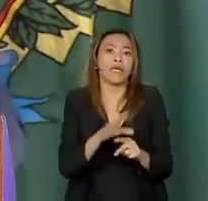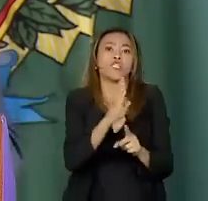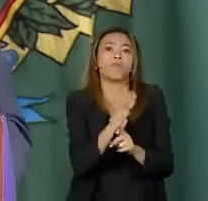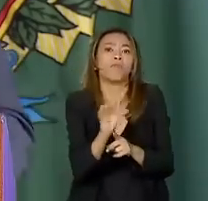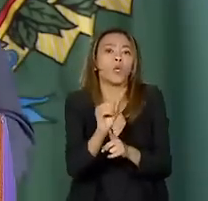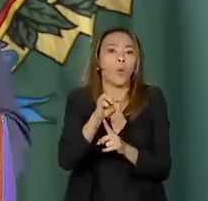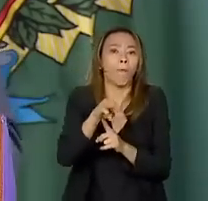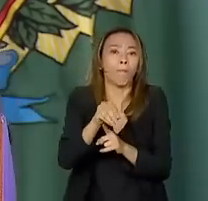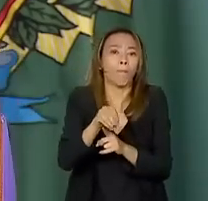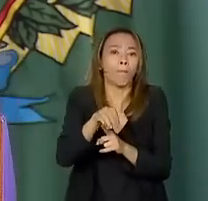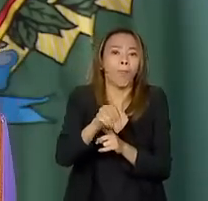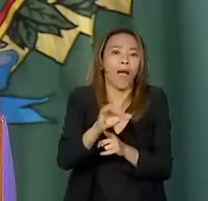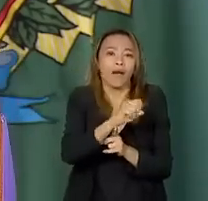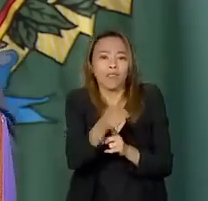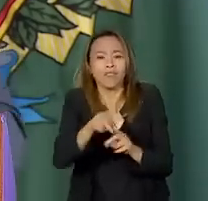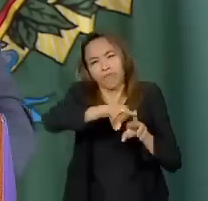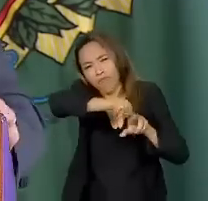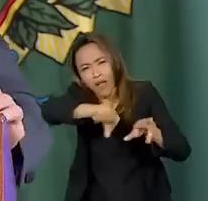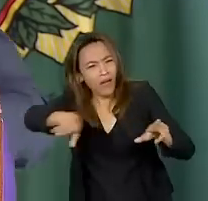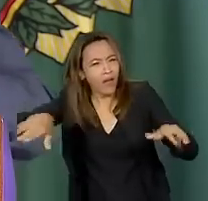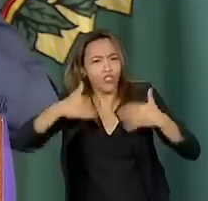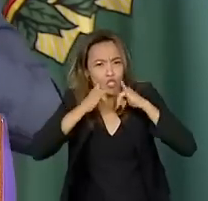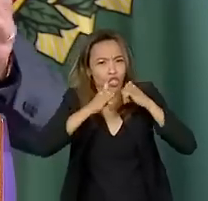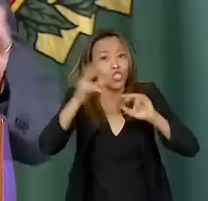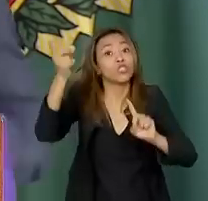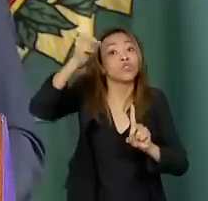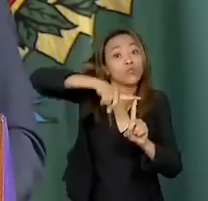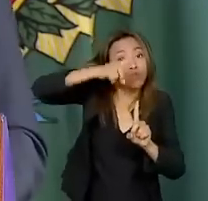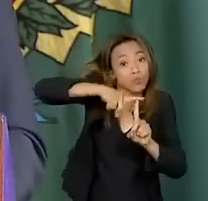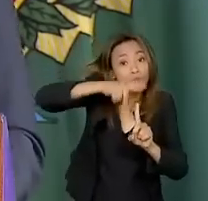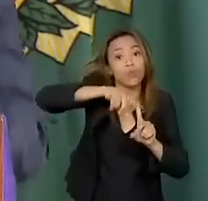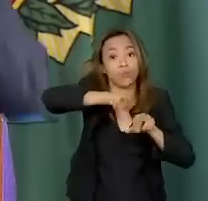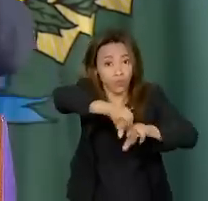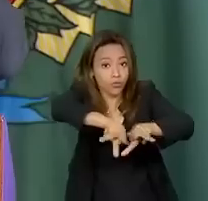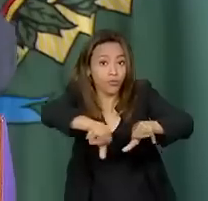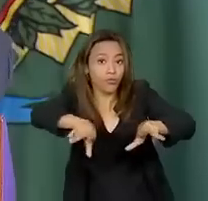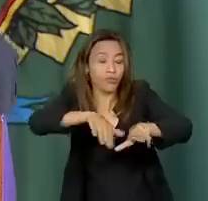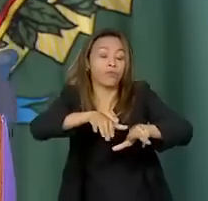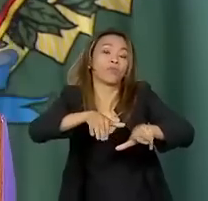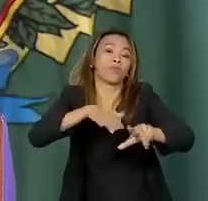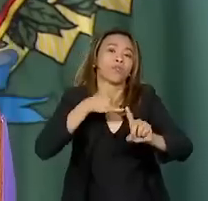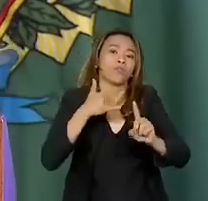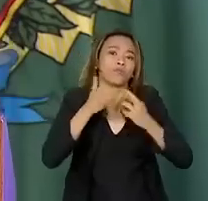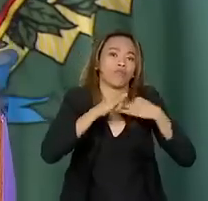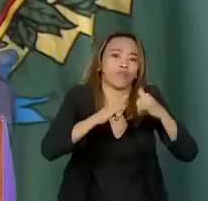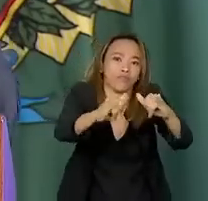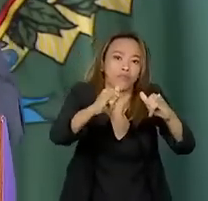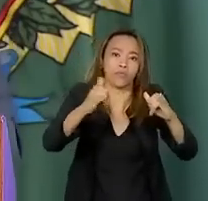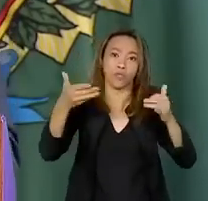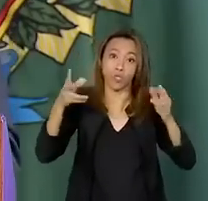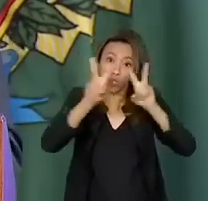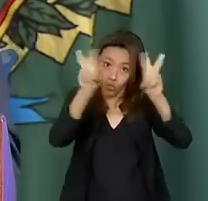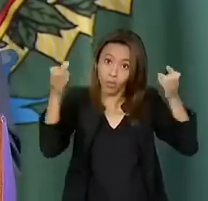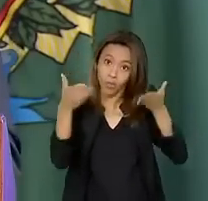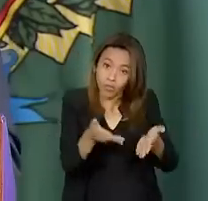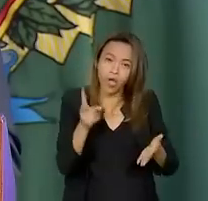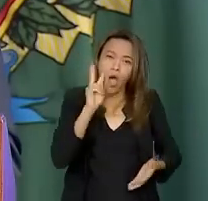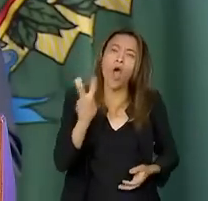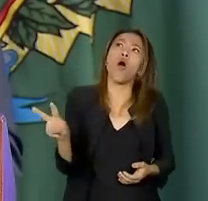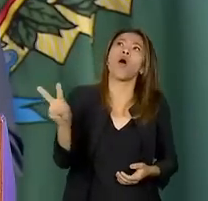de biodiesel, de etanol, sabe, de energia hídrica, em se tratando disso, olha o